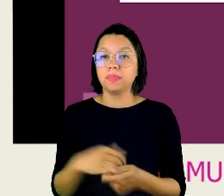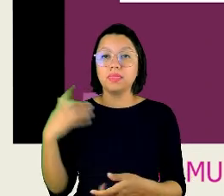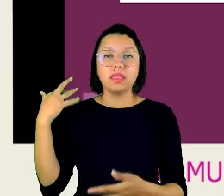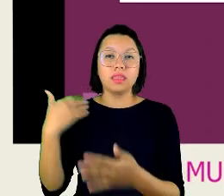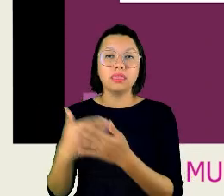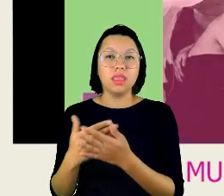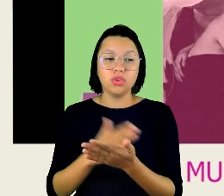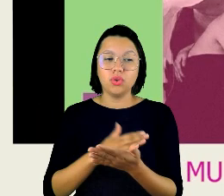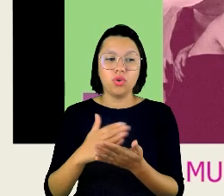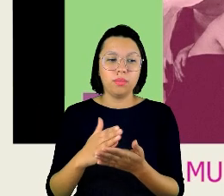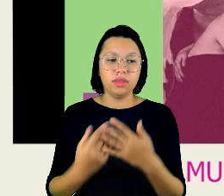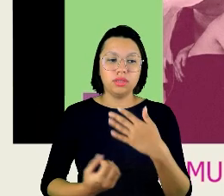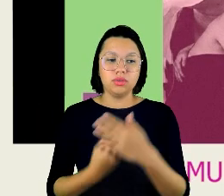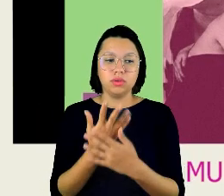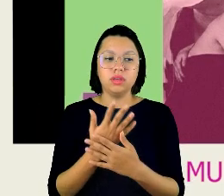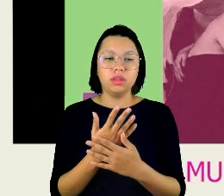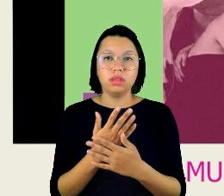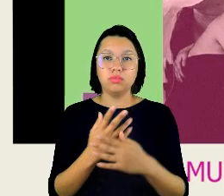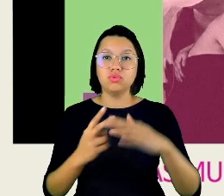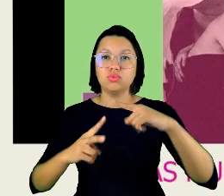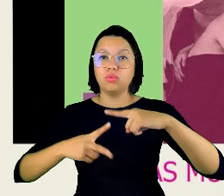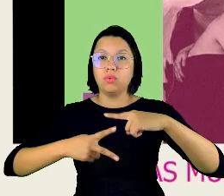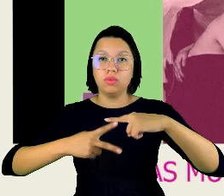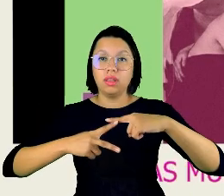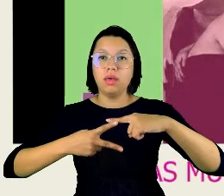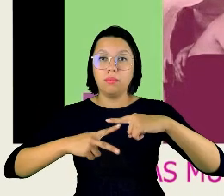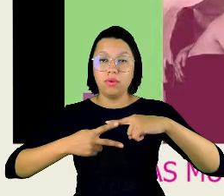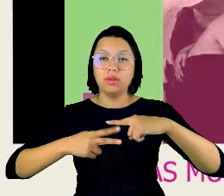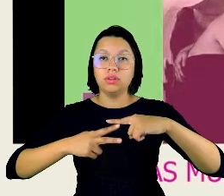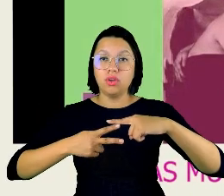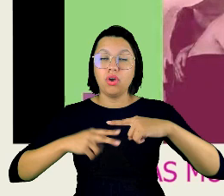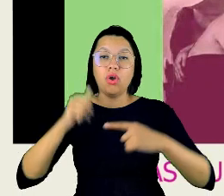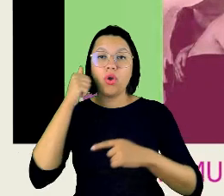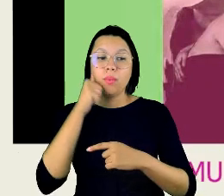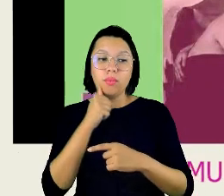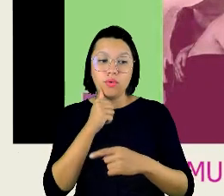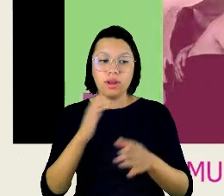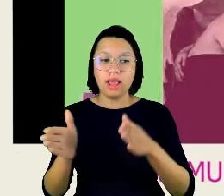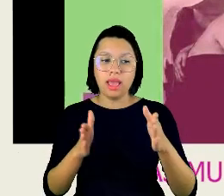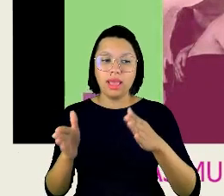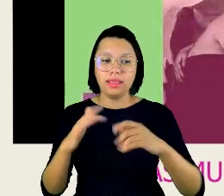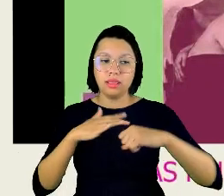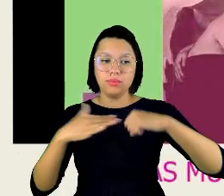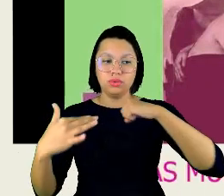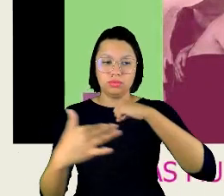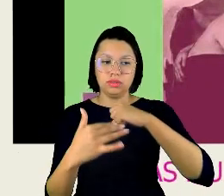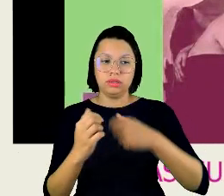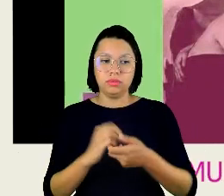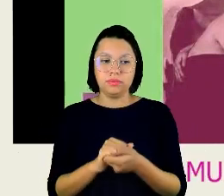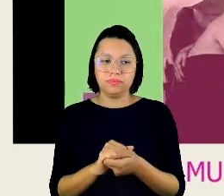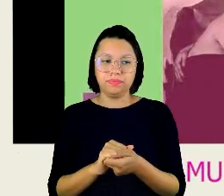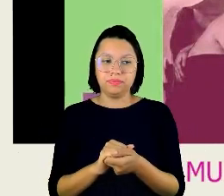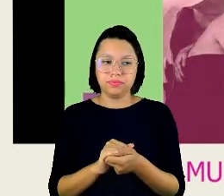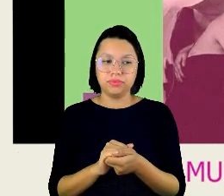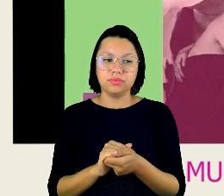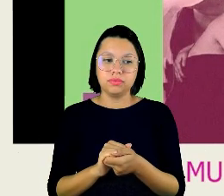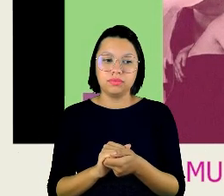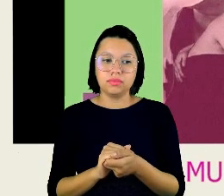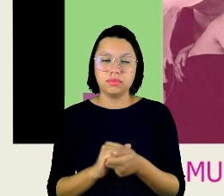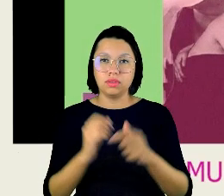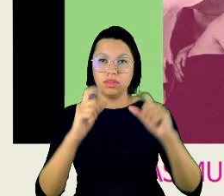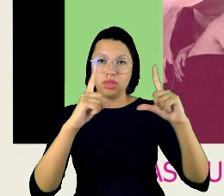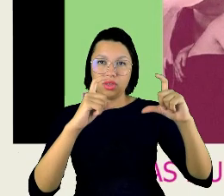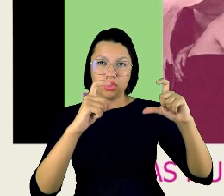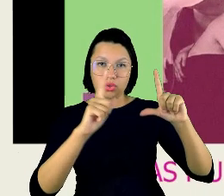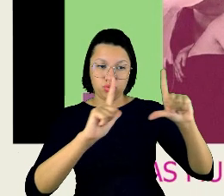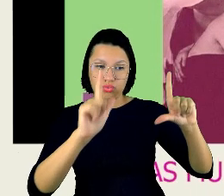Desde lá, a gente criou um laboratório, que é o Laboratório Mulheres em Tempos de Pandemia, e essa é a